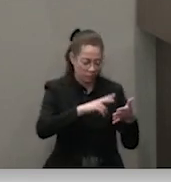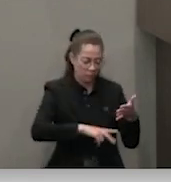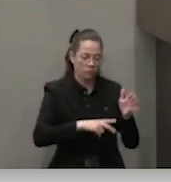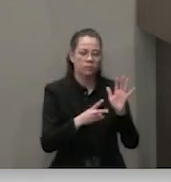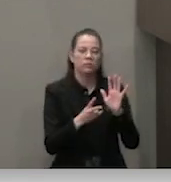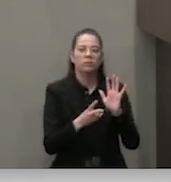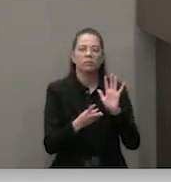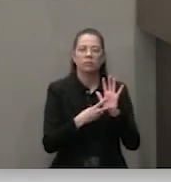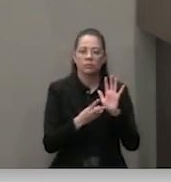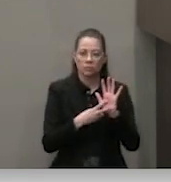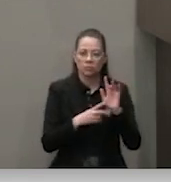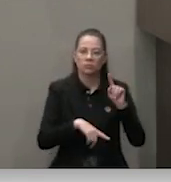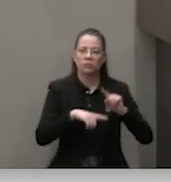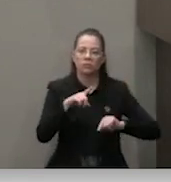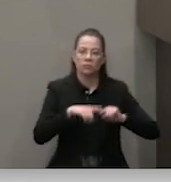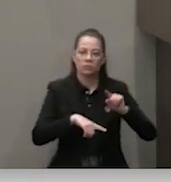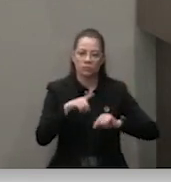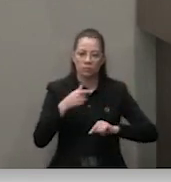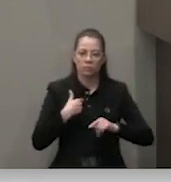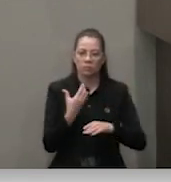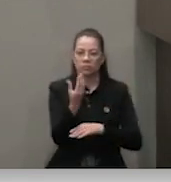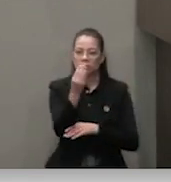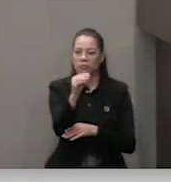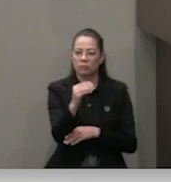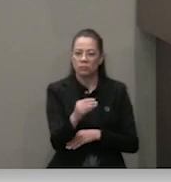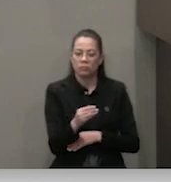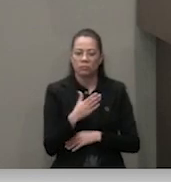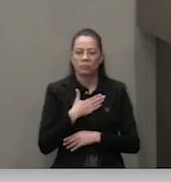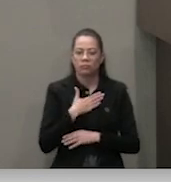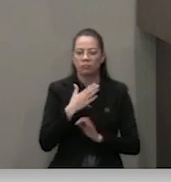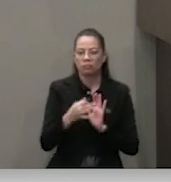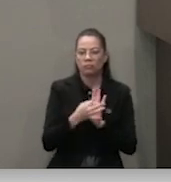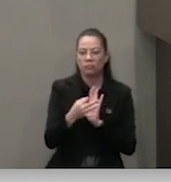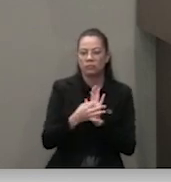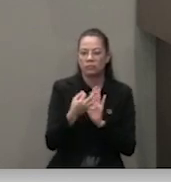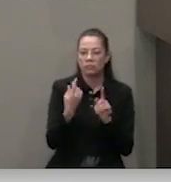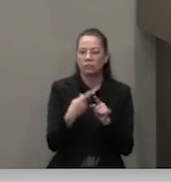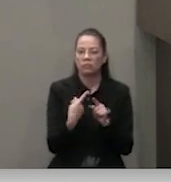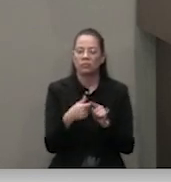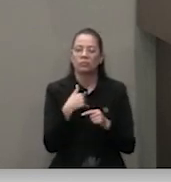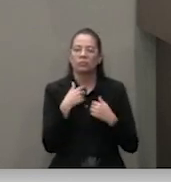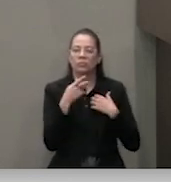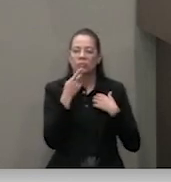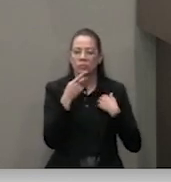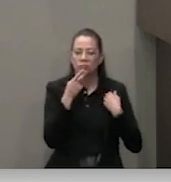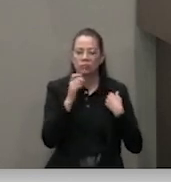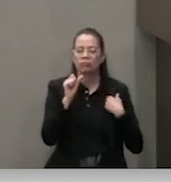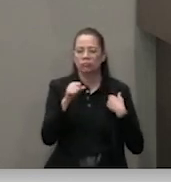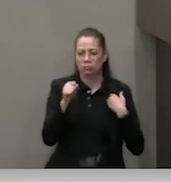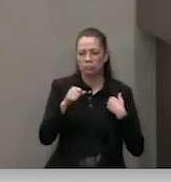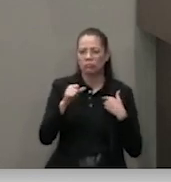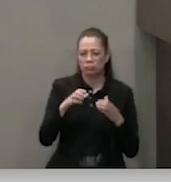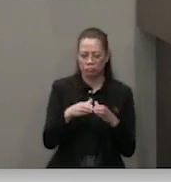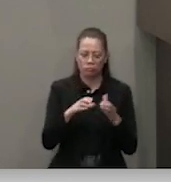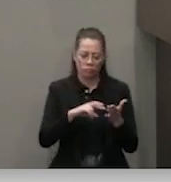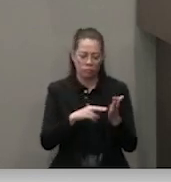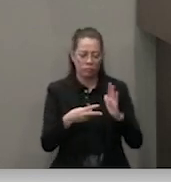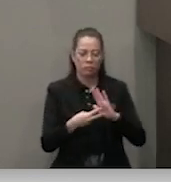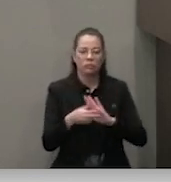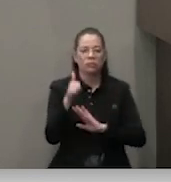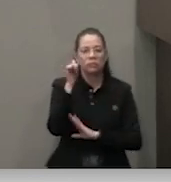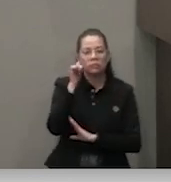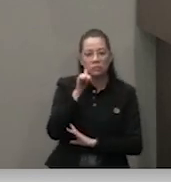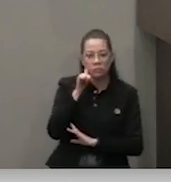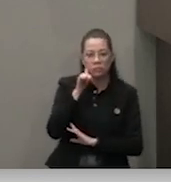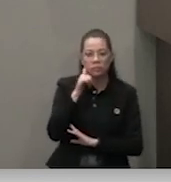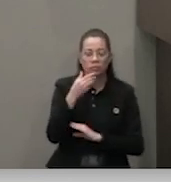atentamente o projeto e vou dar minhas contribuições até porque tô falando aqui de um grupo significativo de mulheres